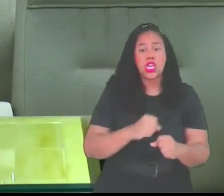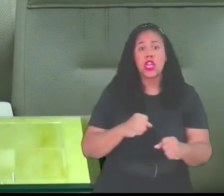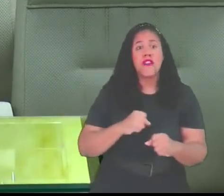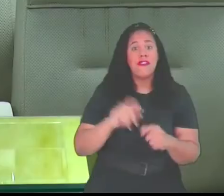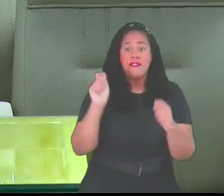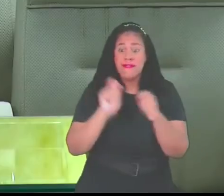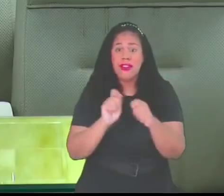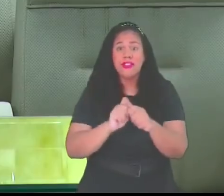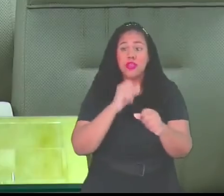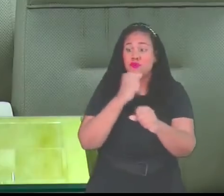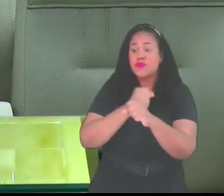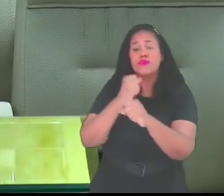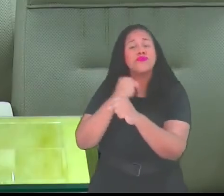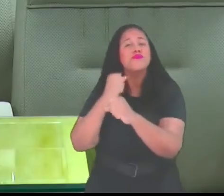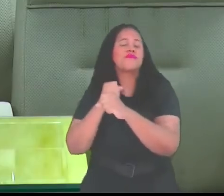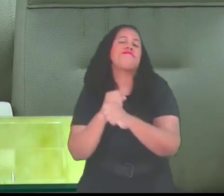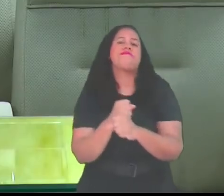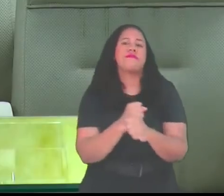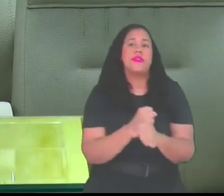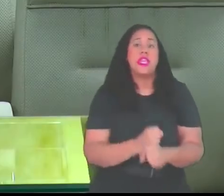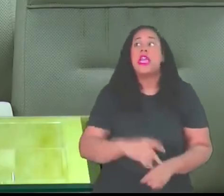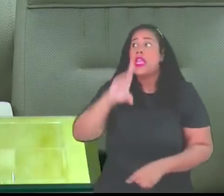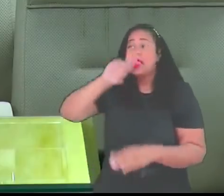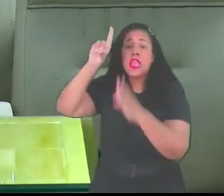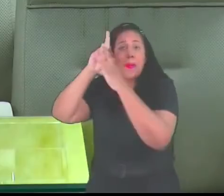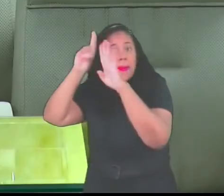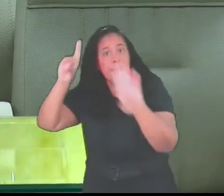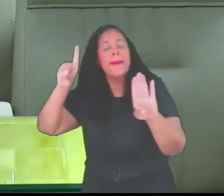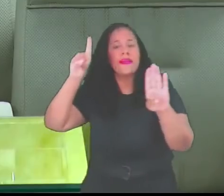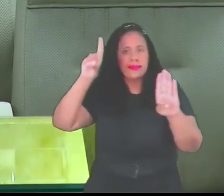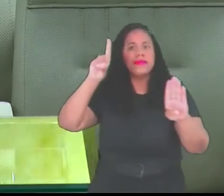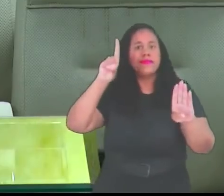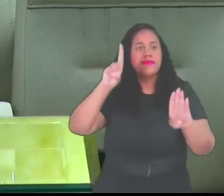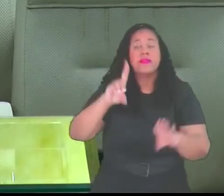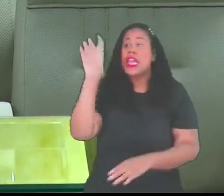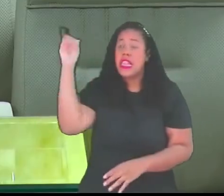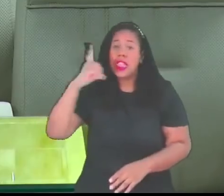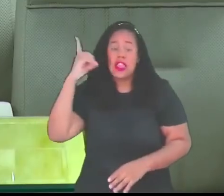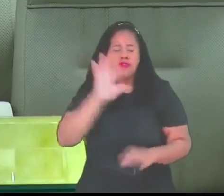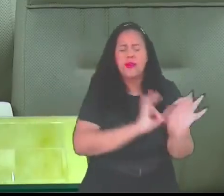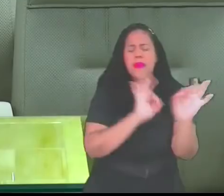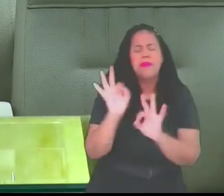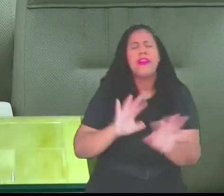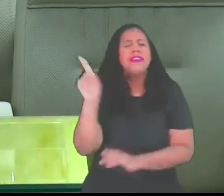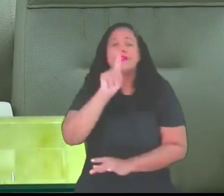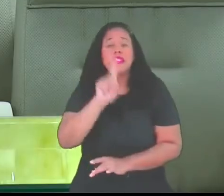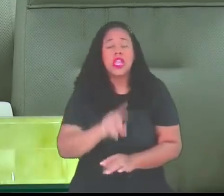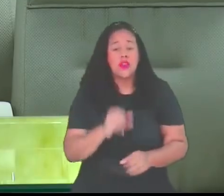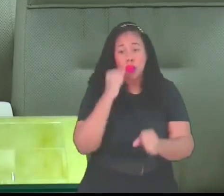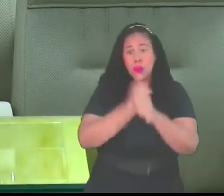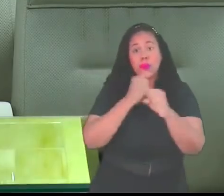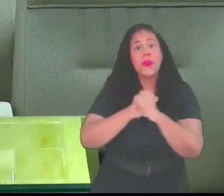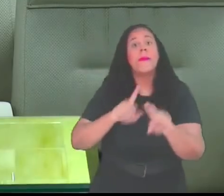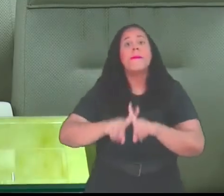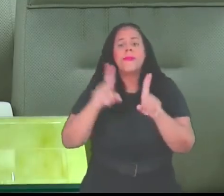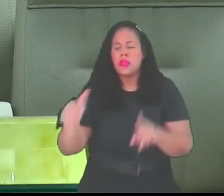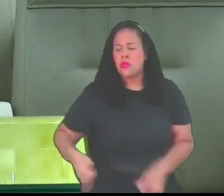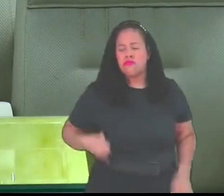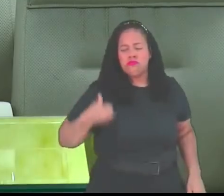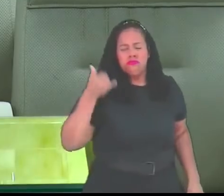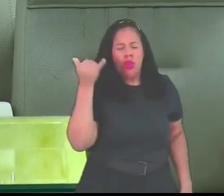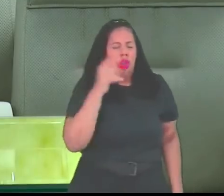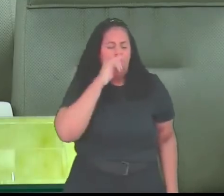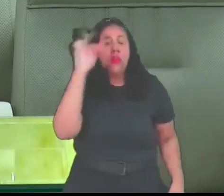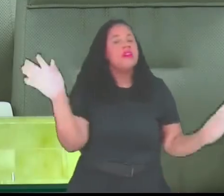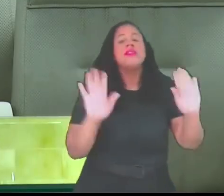Deus prometeu que um dos seus filhos iria fazer. Mas Davi prepara, ele não vai construir, mas ele não é arrogante, não é